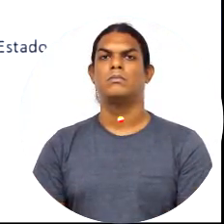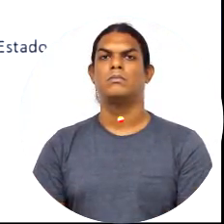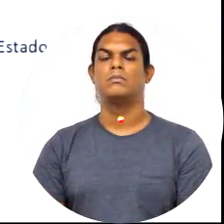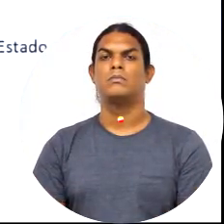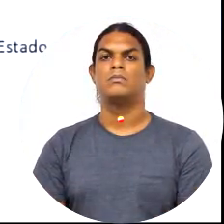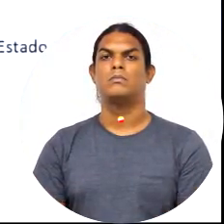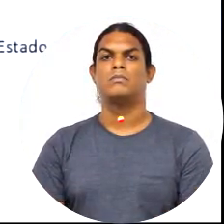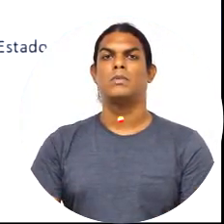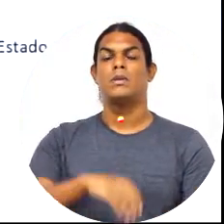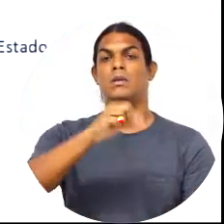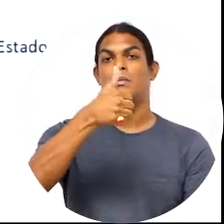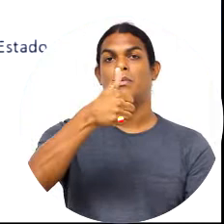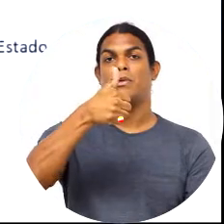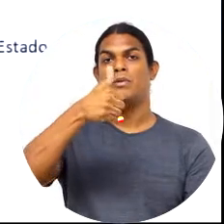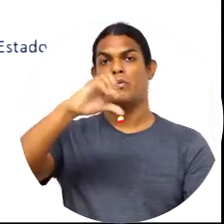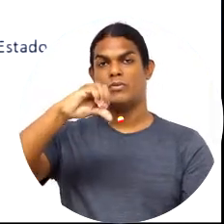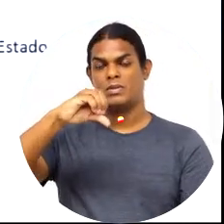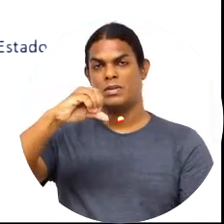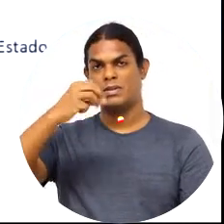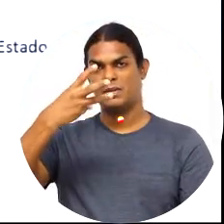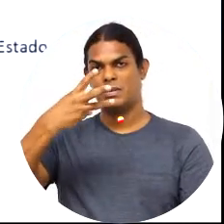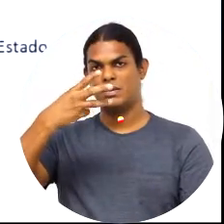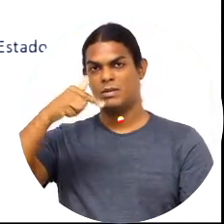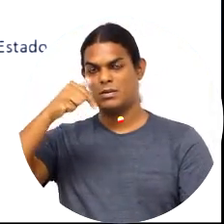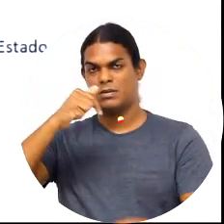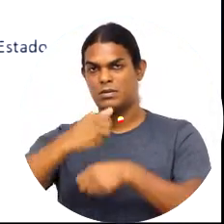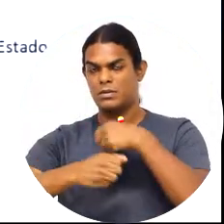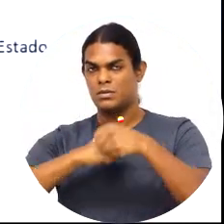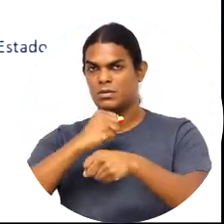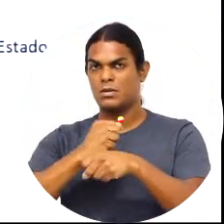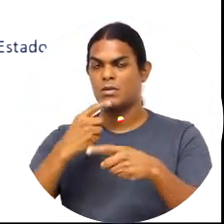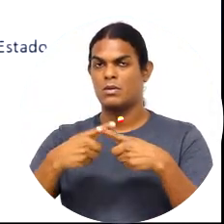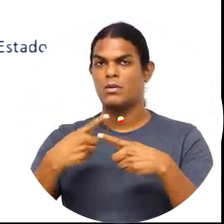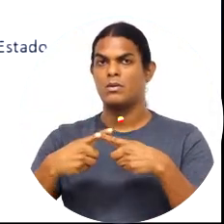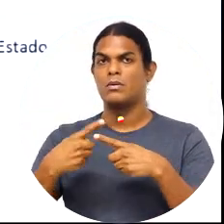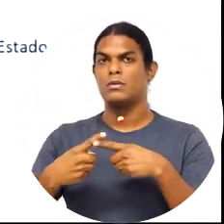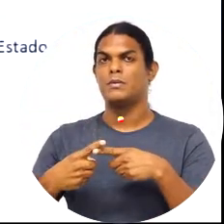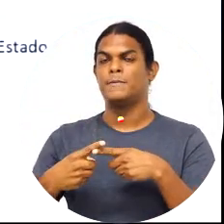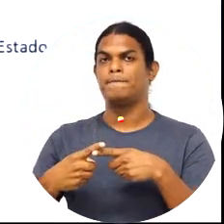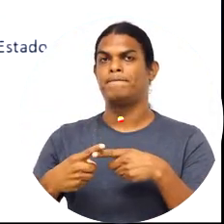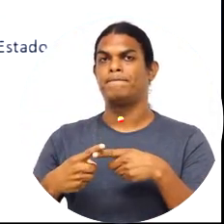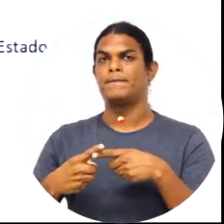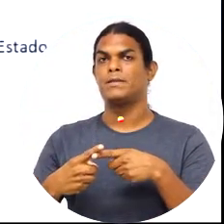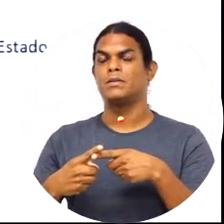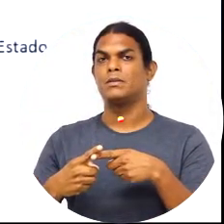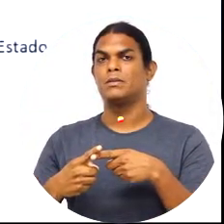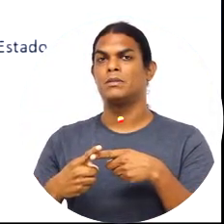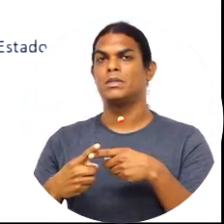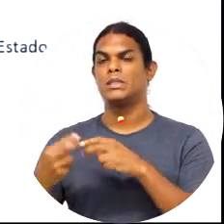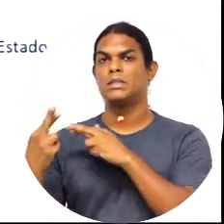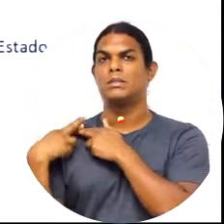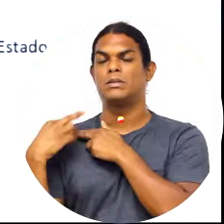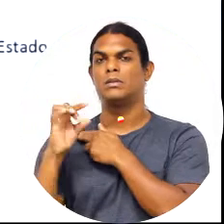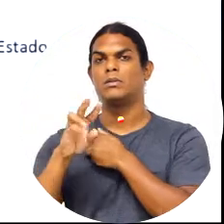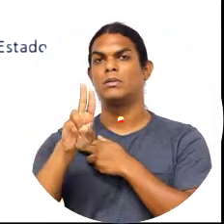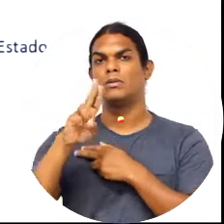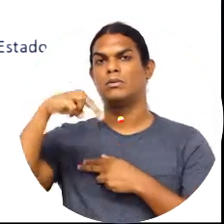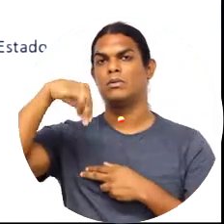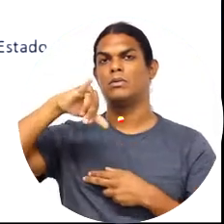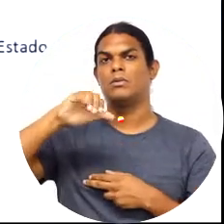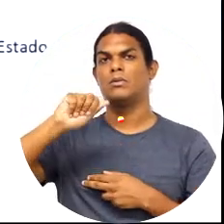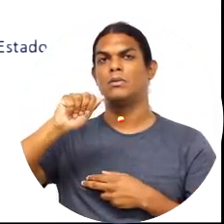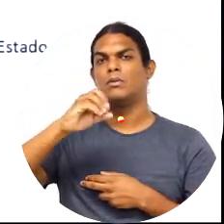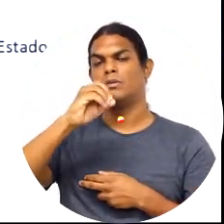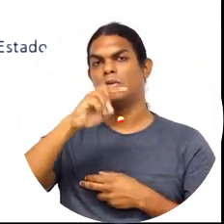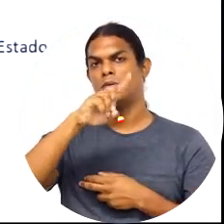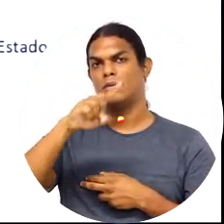agravou muito mais em 1937, porque a competência foi privativa da União, ninguém podia nem manter o que já tinha, ou